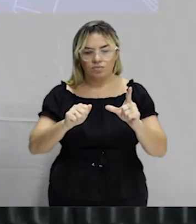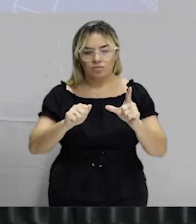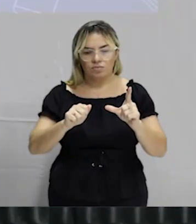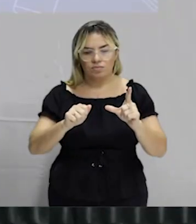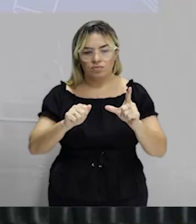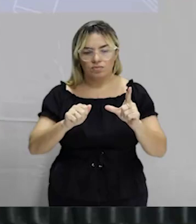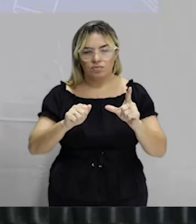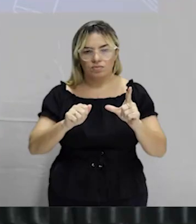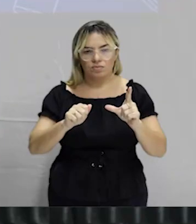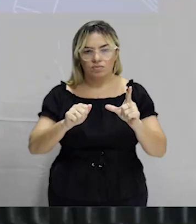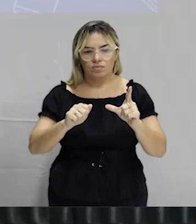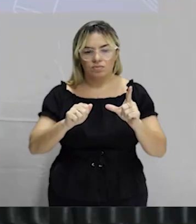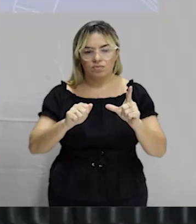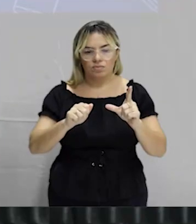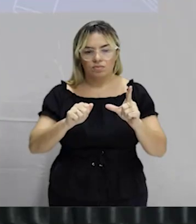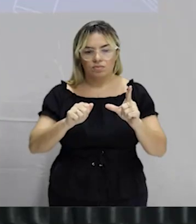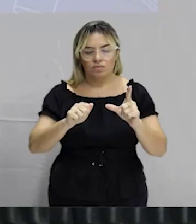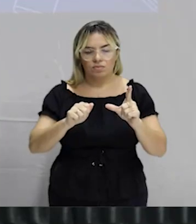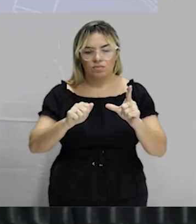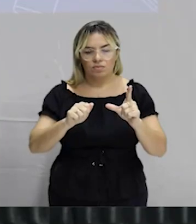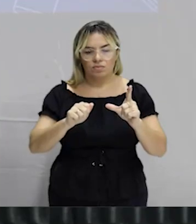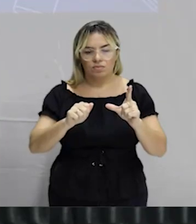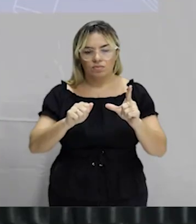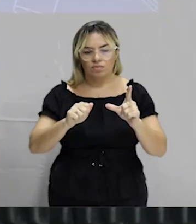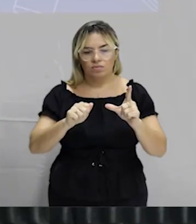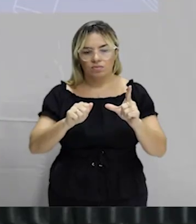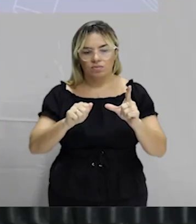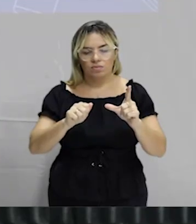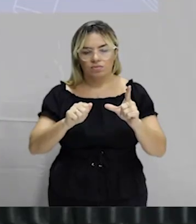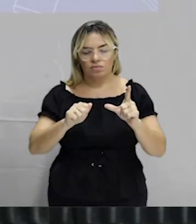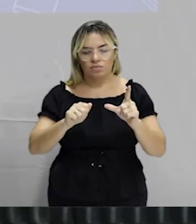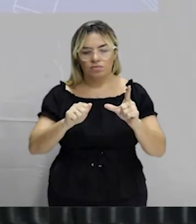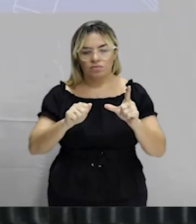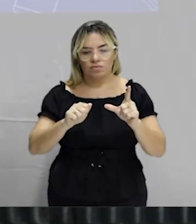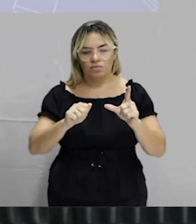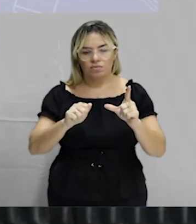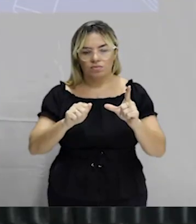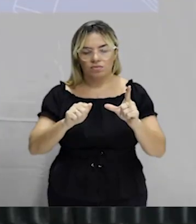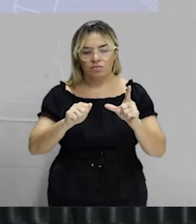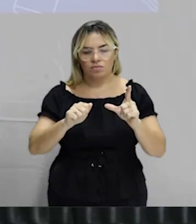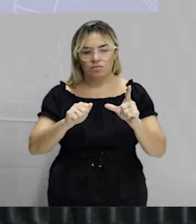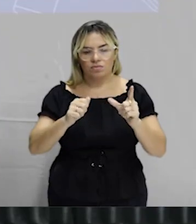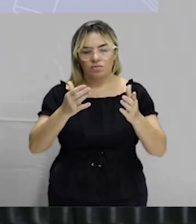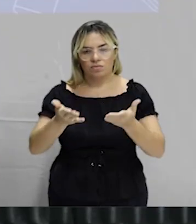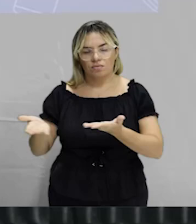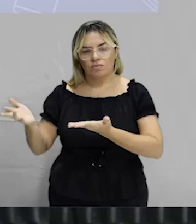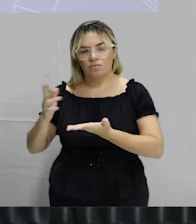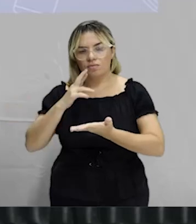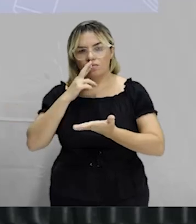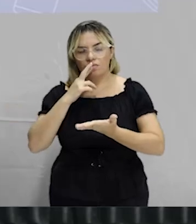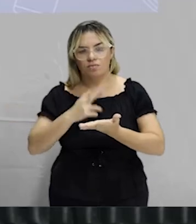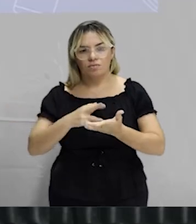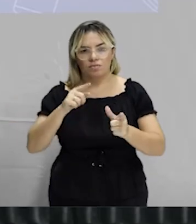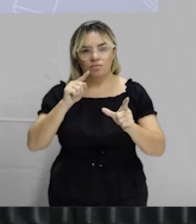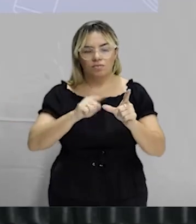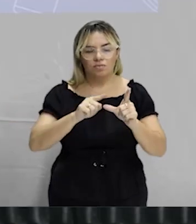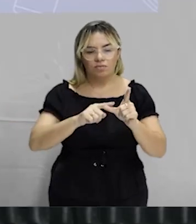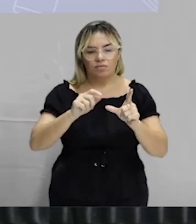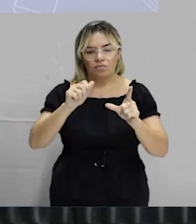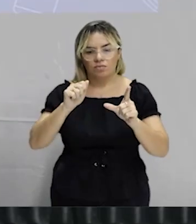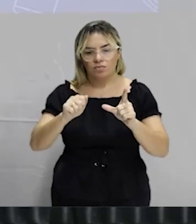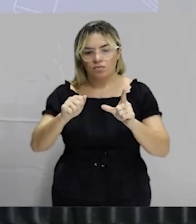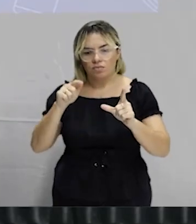de crescimento econômico, né? Pós Primeira Guerra Mundial. Resposta letra A. Essa falta